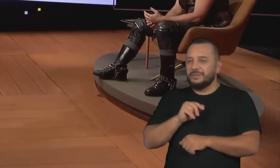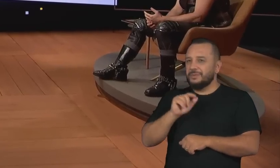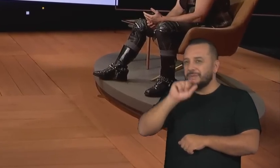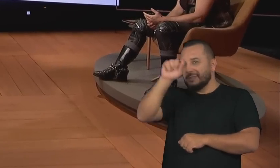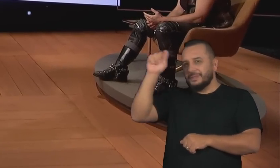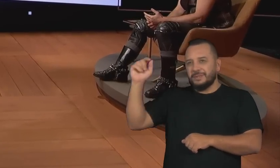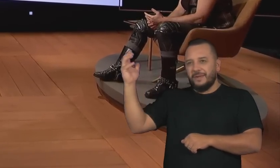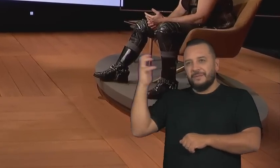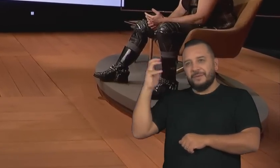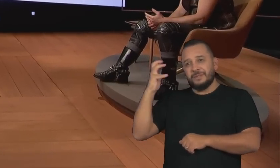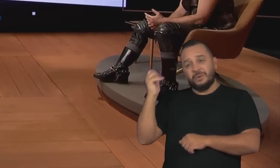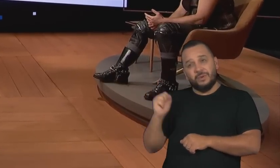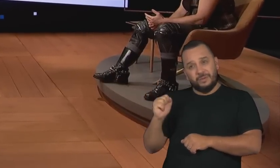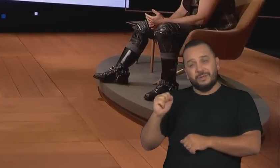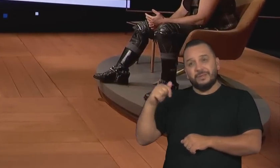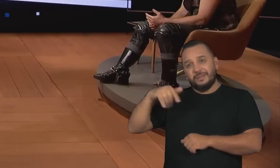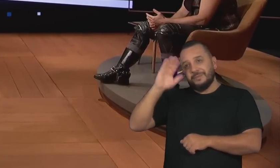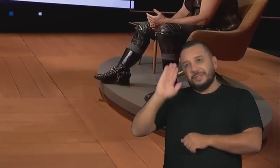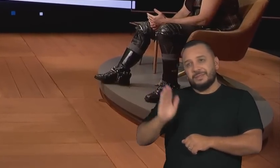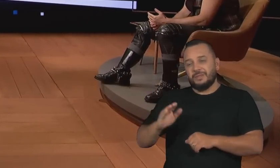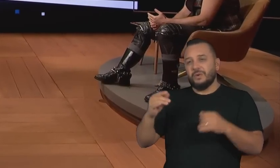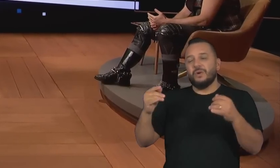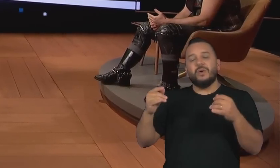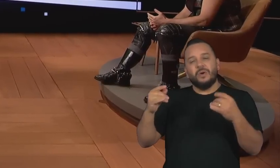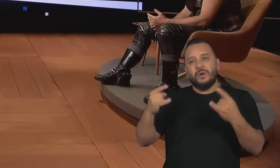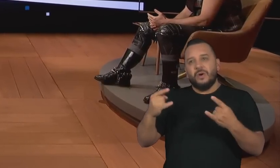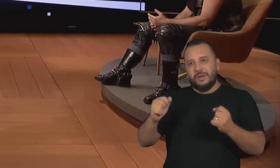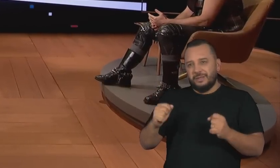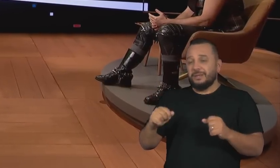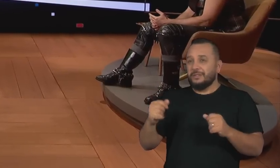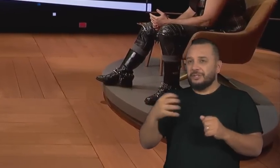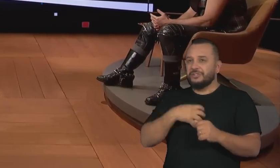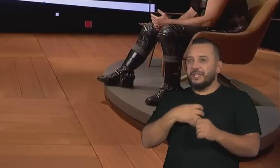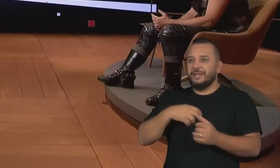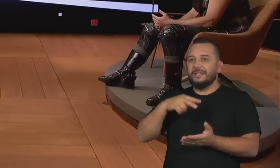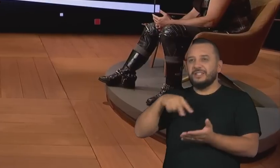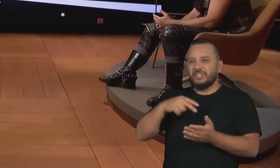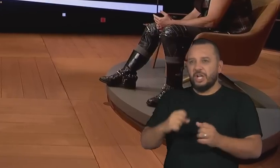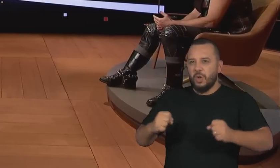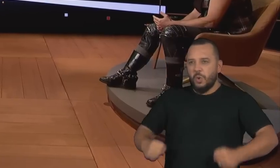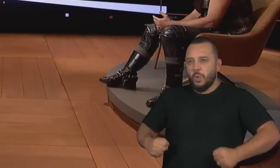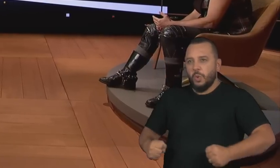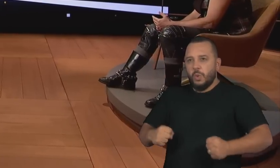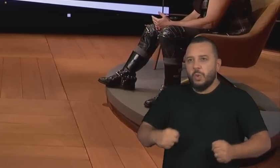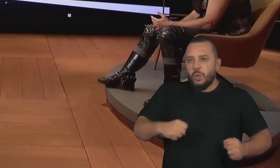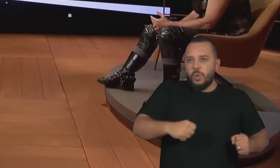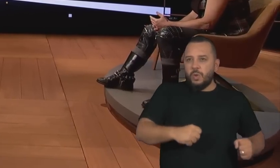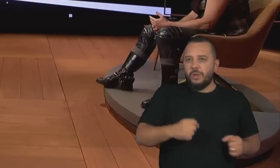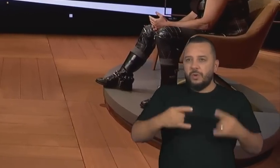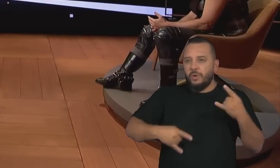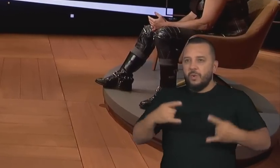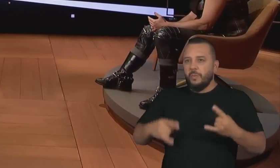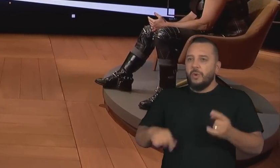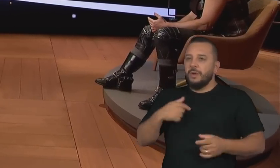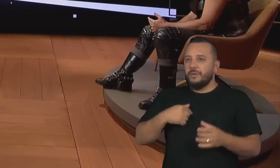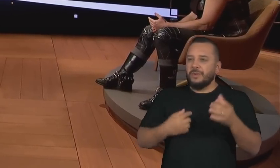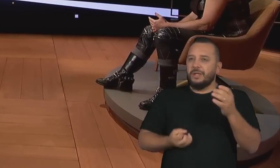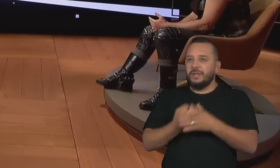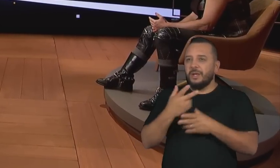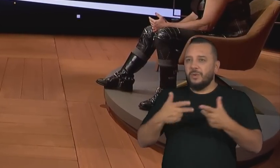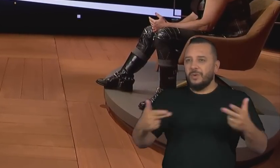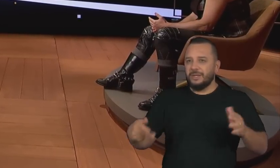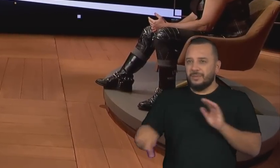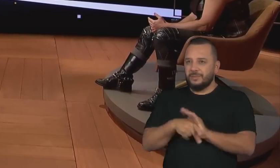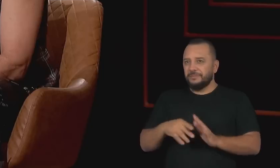até na forma de dançar, tipo meio robótica, divo, sei lá o quê, sabe assim. Eu pensei, eu vou fazer uma coisa minha,